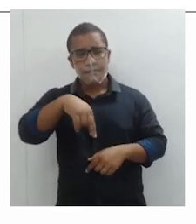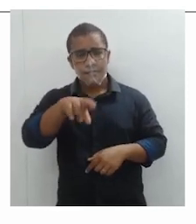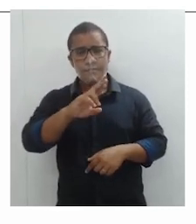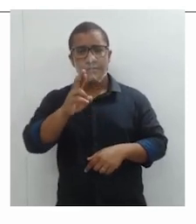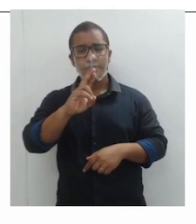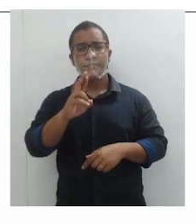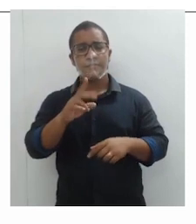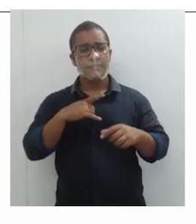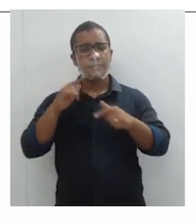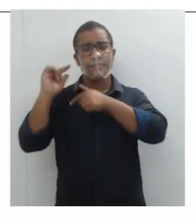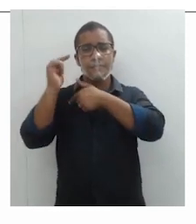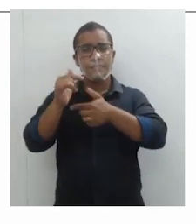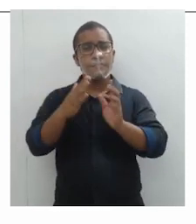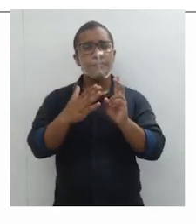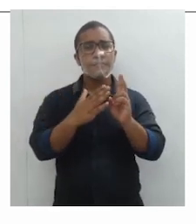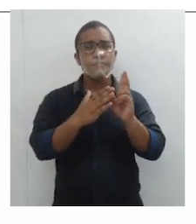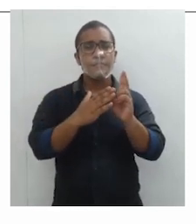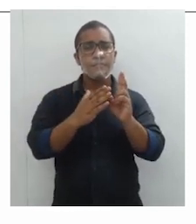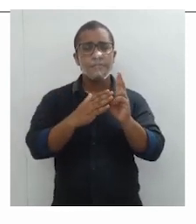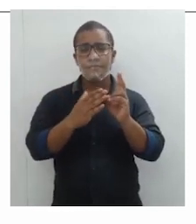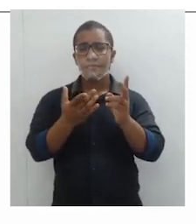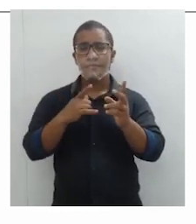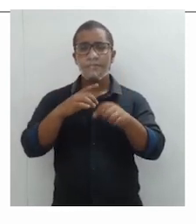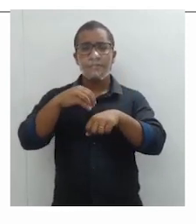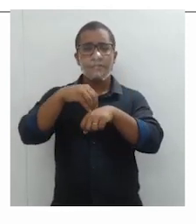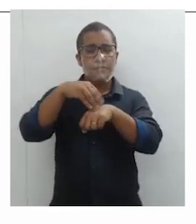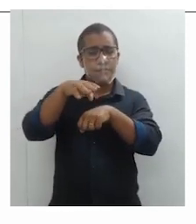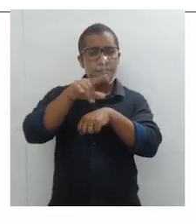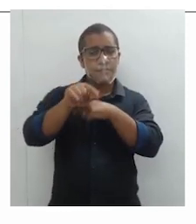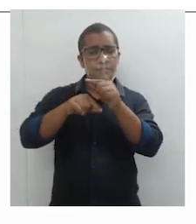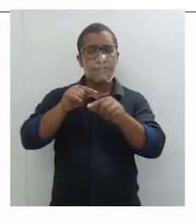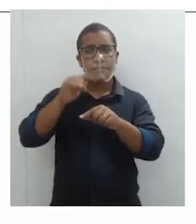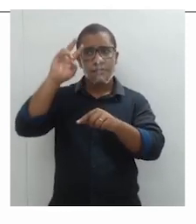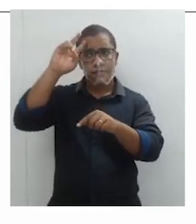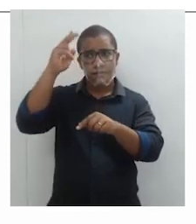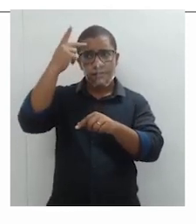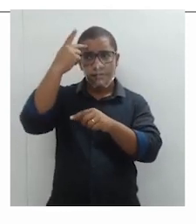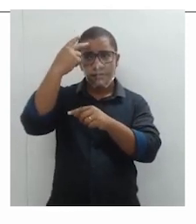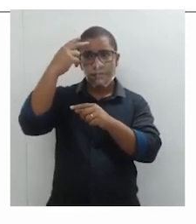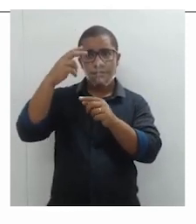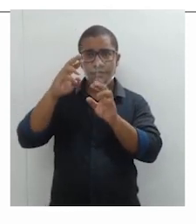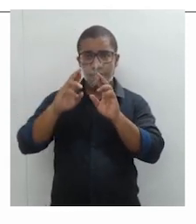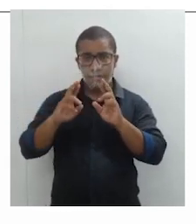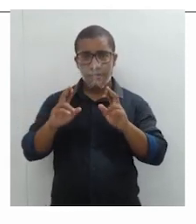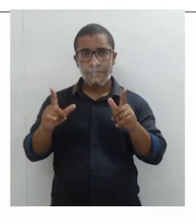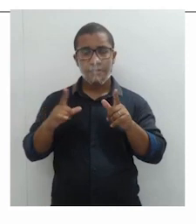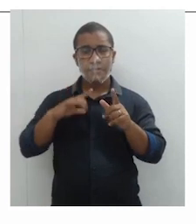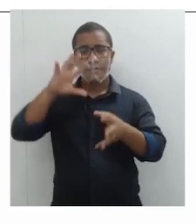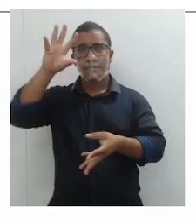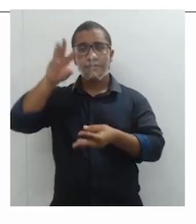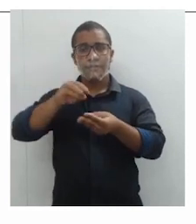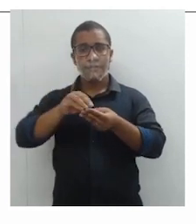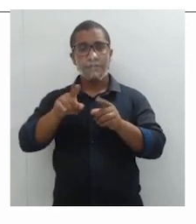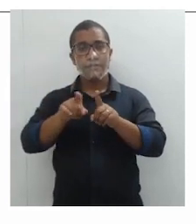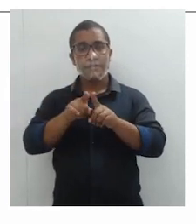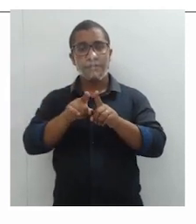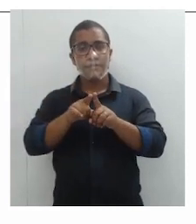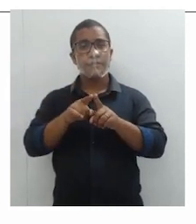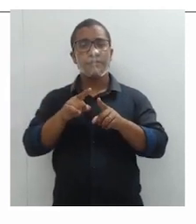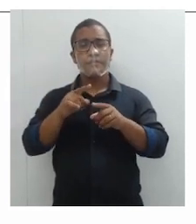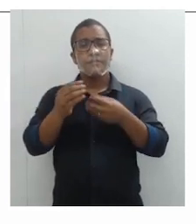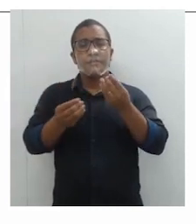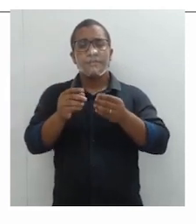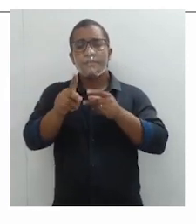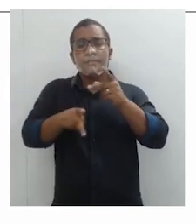nas tradições indígenas sugere um repensar sobre o nosso conceito acerca